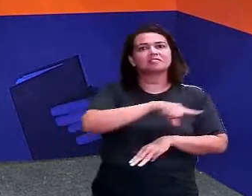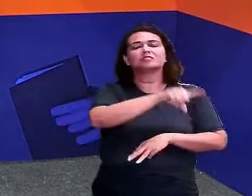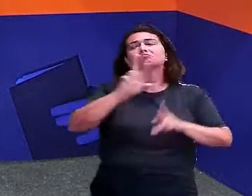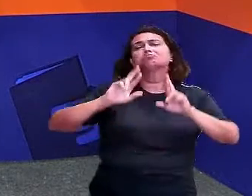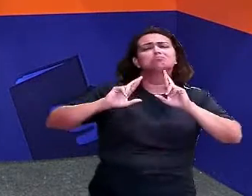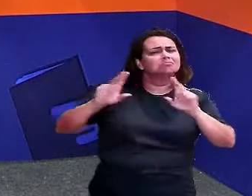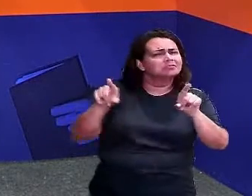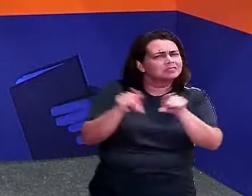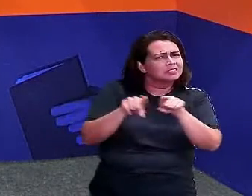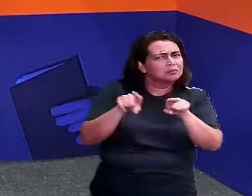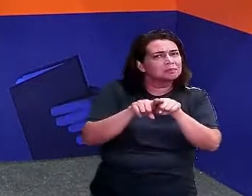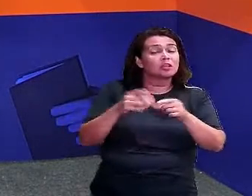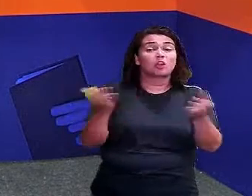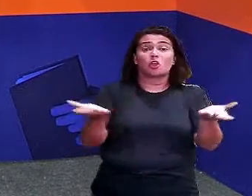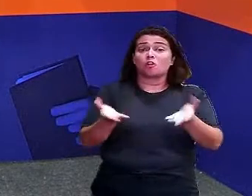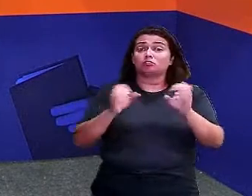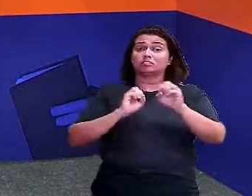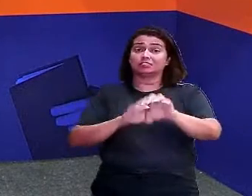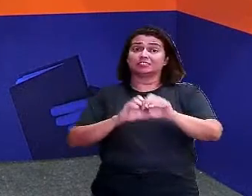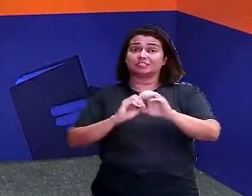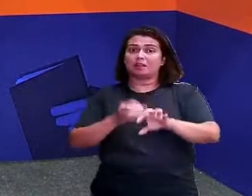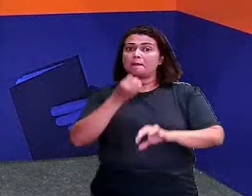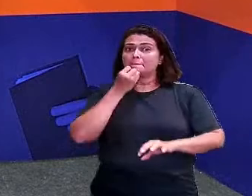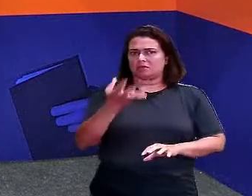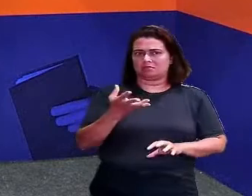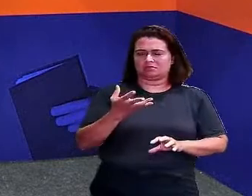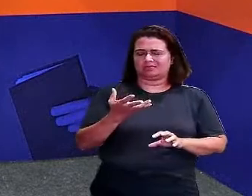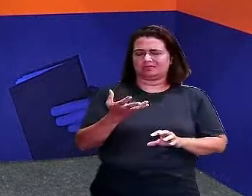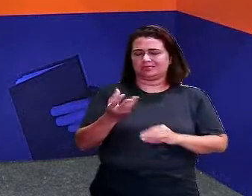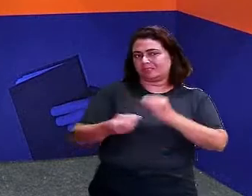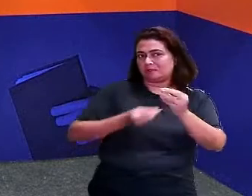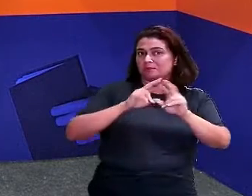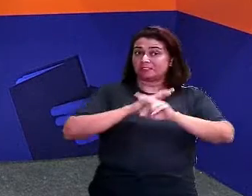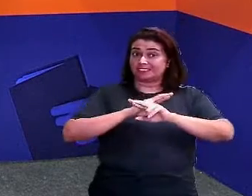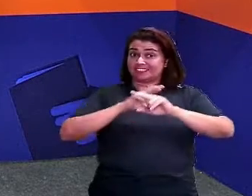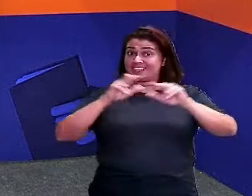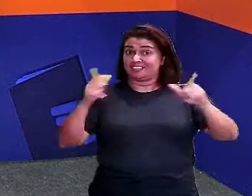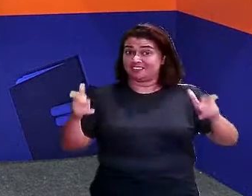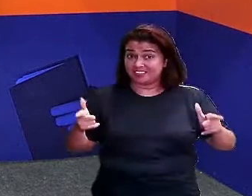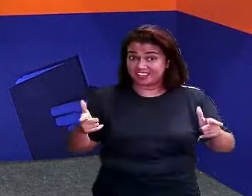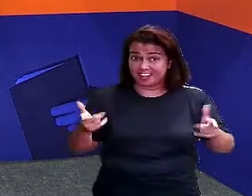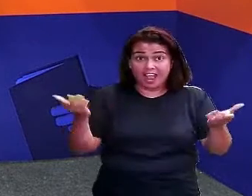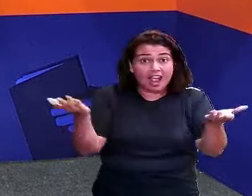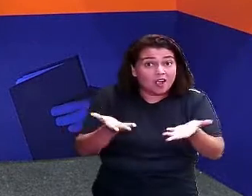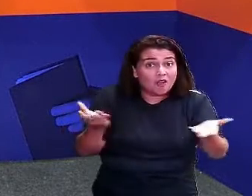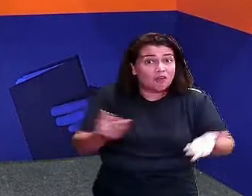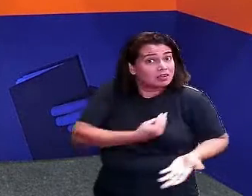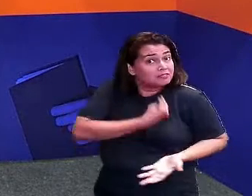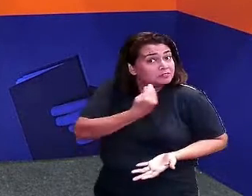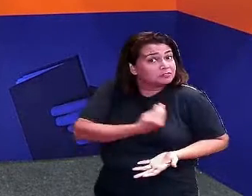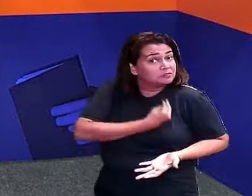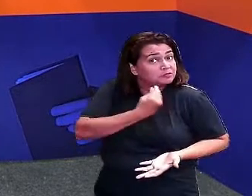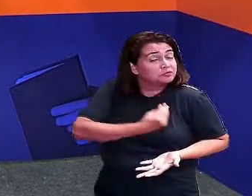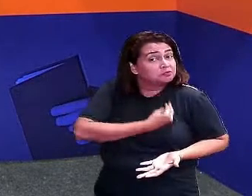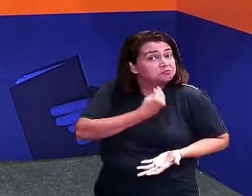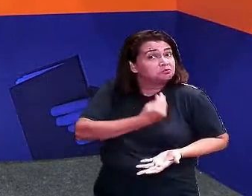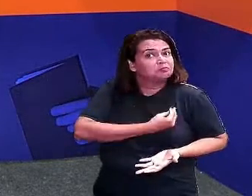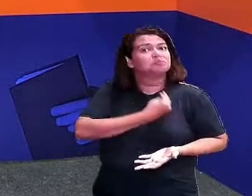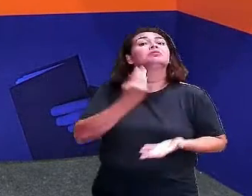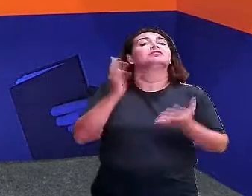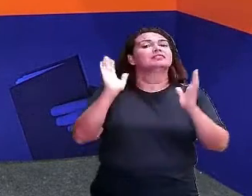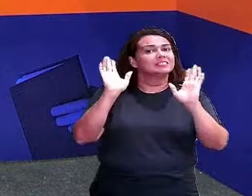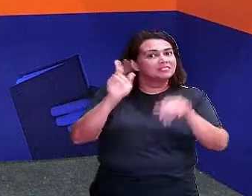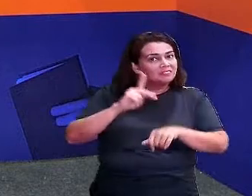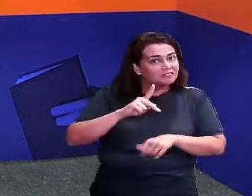Sejam bem-vindos à nossa aula de hoje, que está um pouco diferente. Essa nossa aula é ao vivo, é isso mesmo, minha gente,